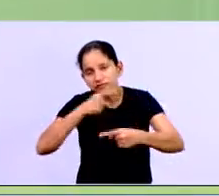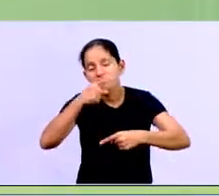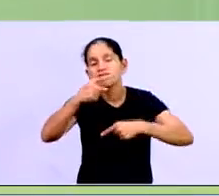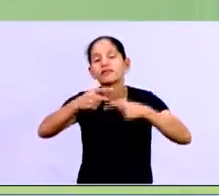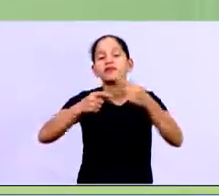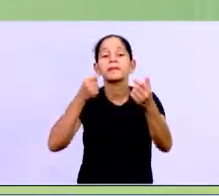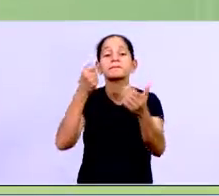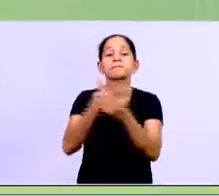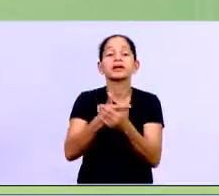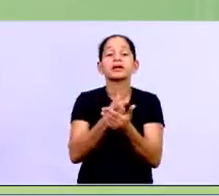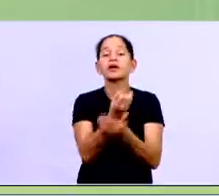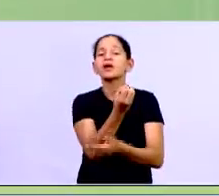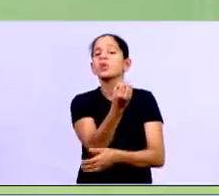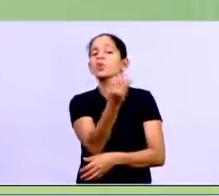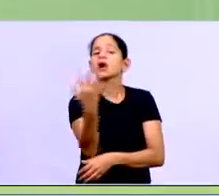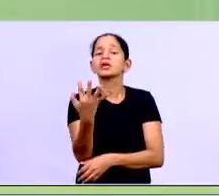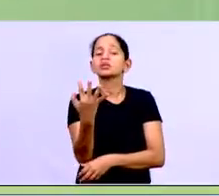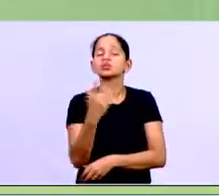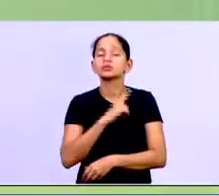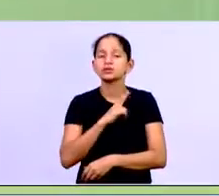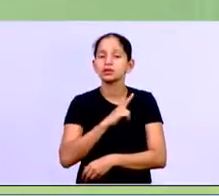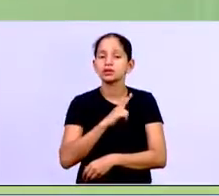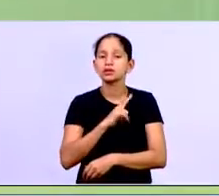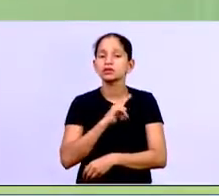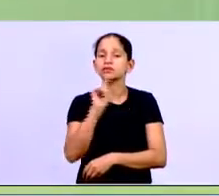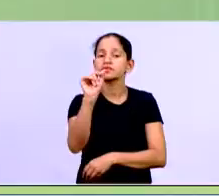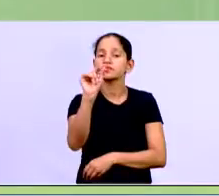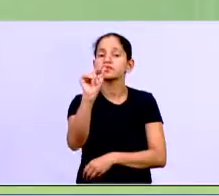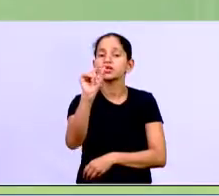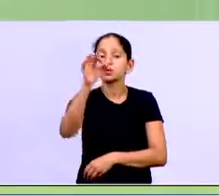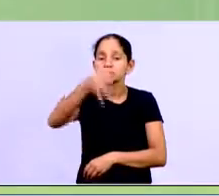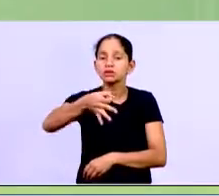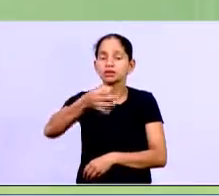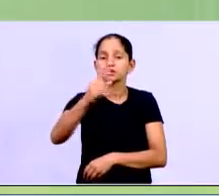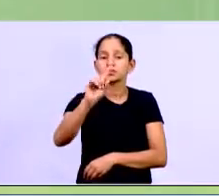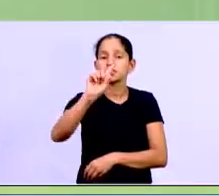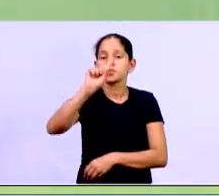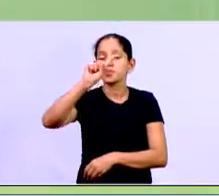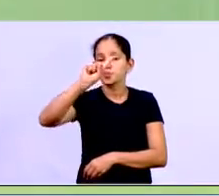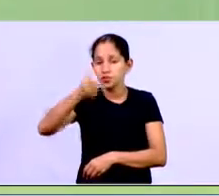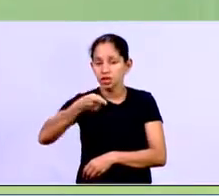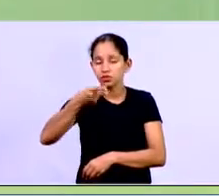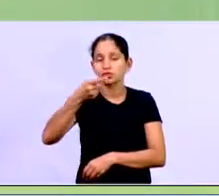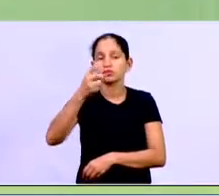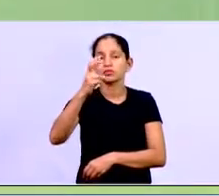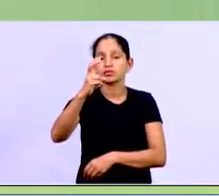120 meses, a 20ª parcela será um valor de R$